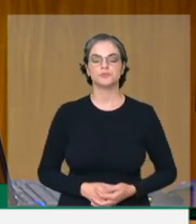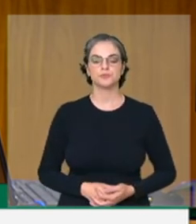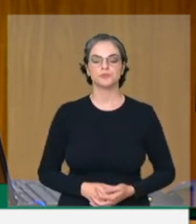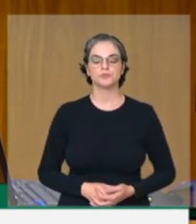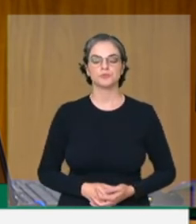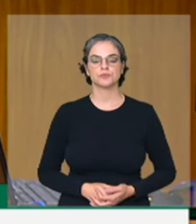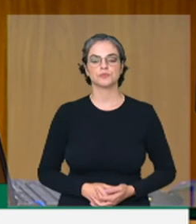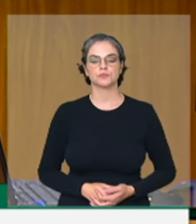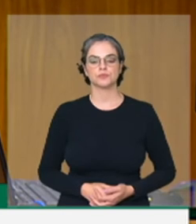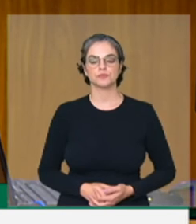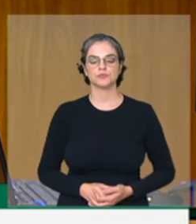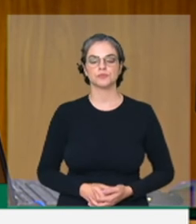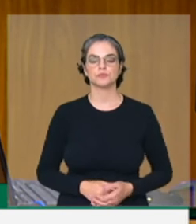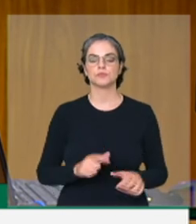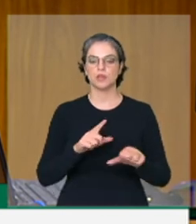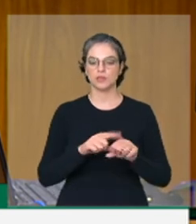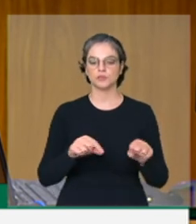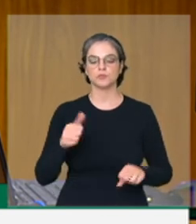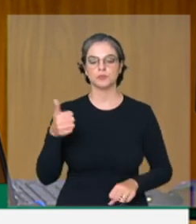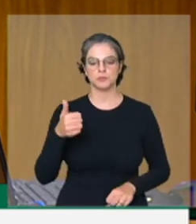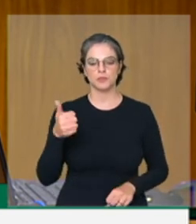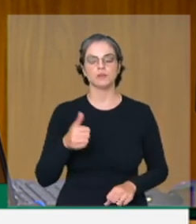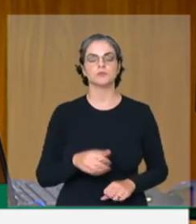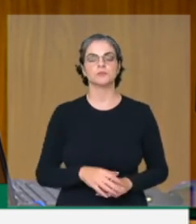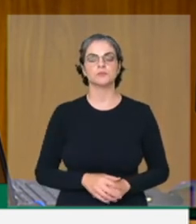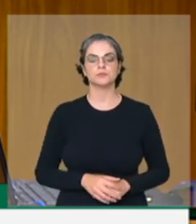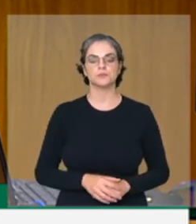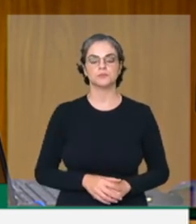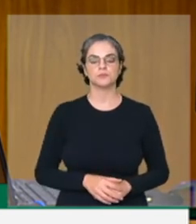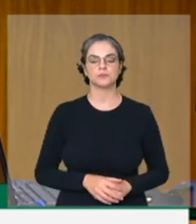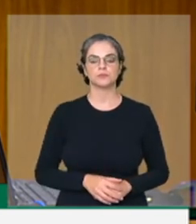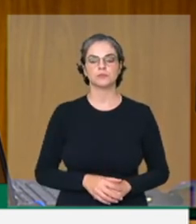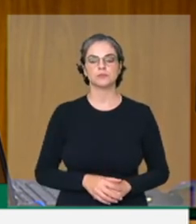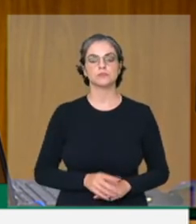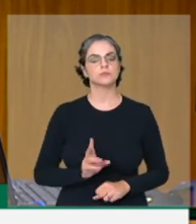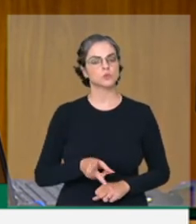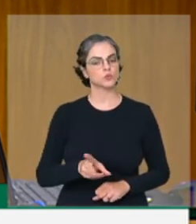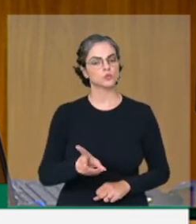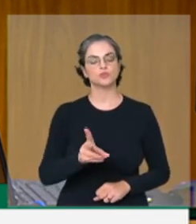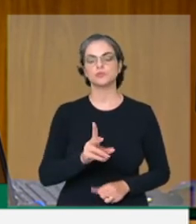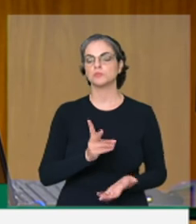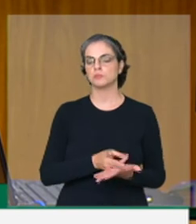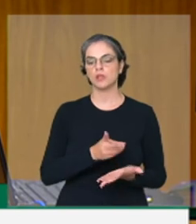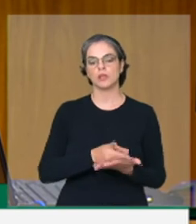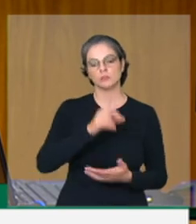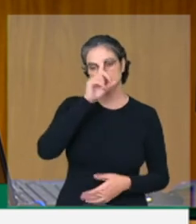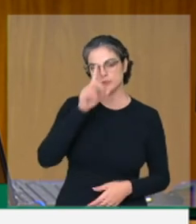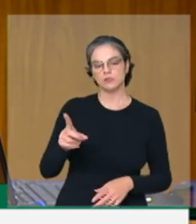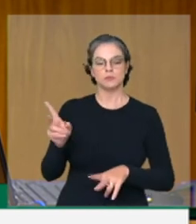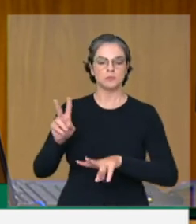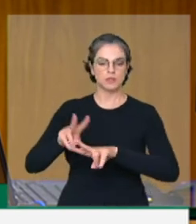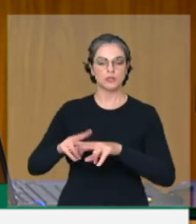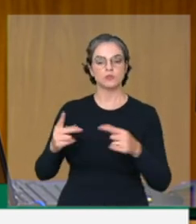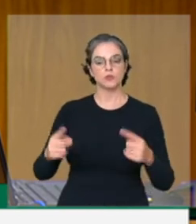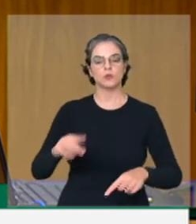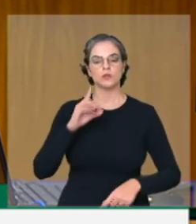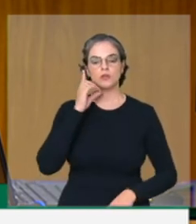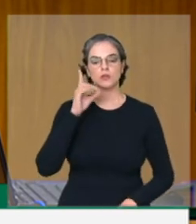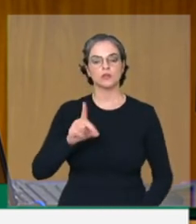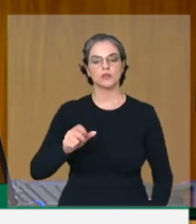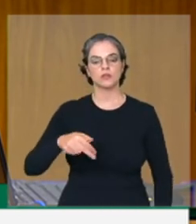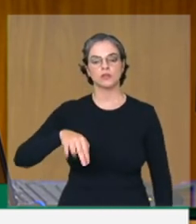resolução. Artigo 1º. Ficam preservados os efeitos da prisão em flagrante determinada contra o deputado Daniel